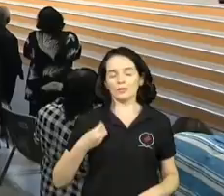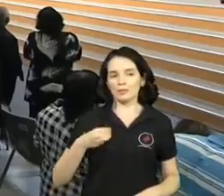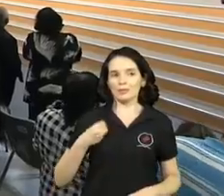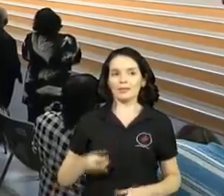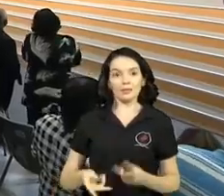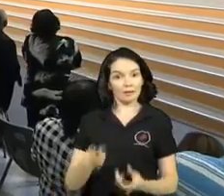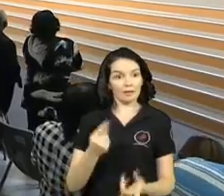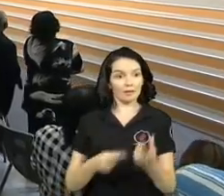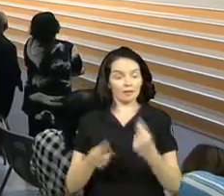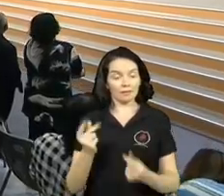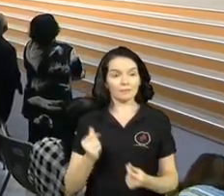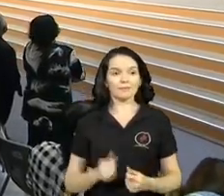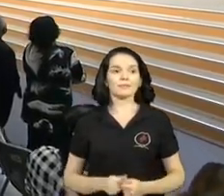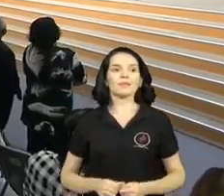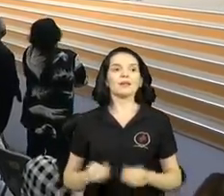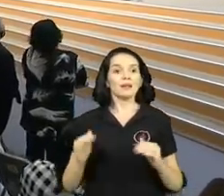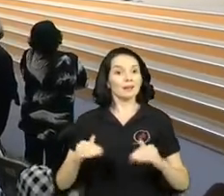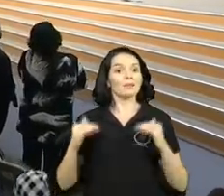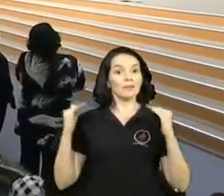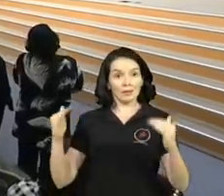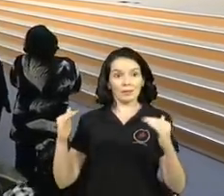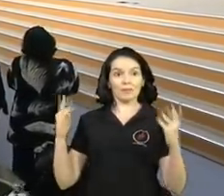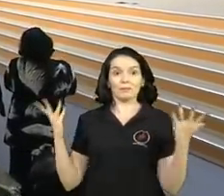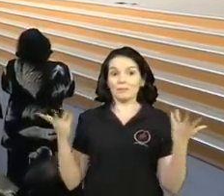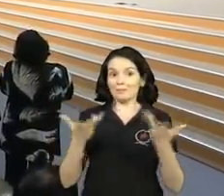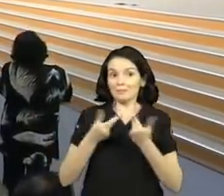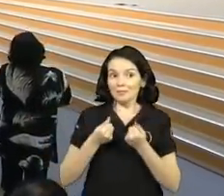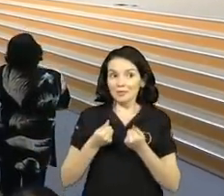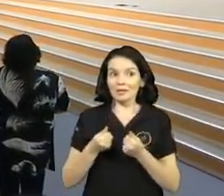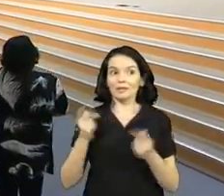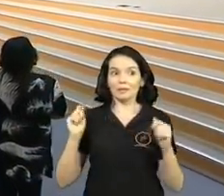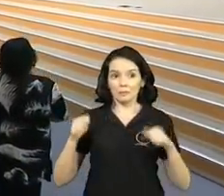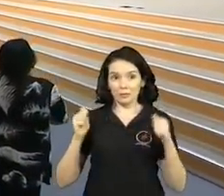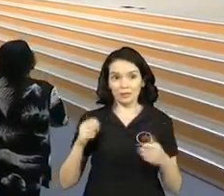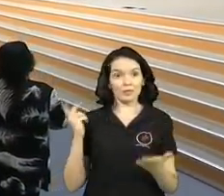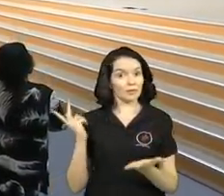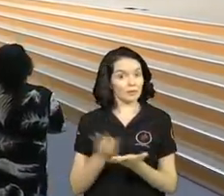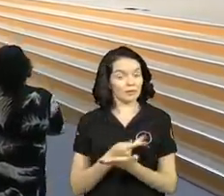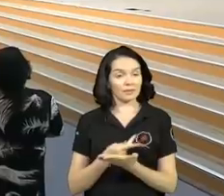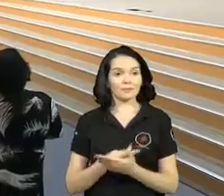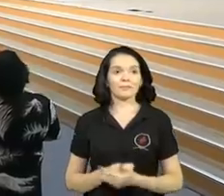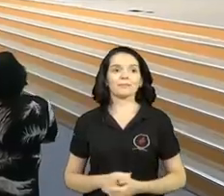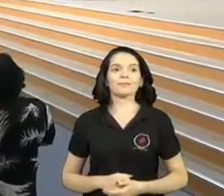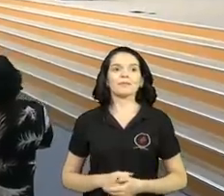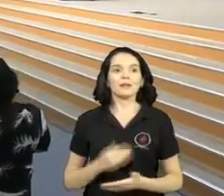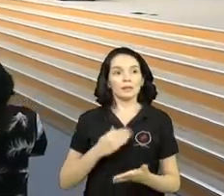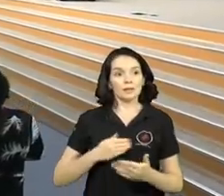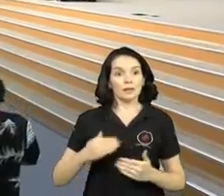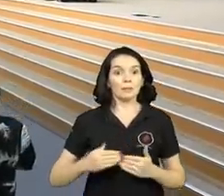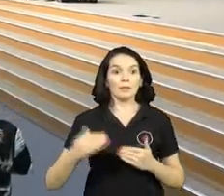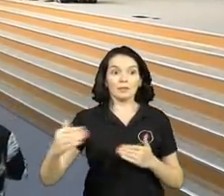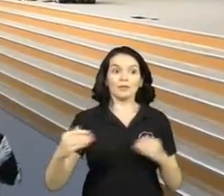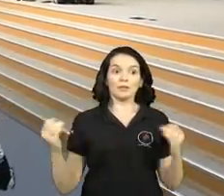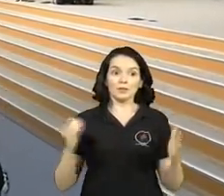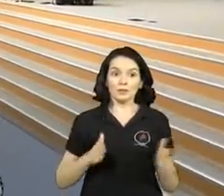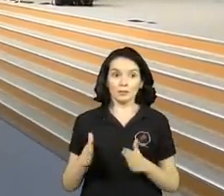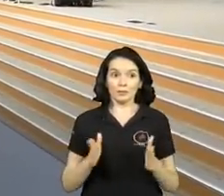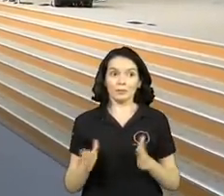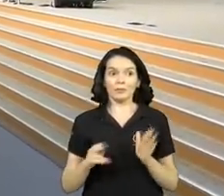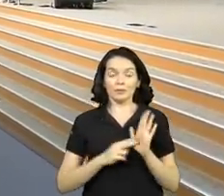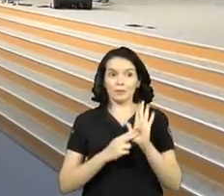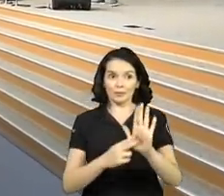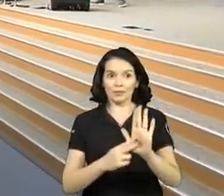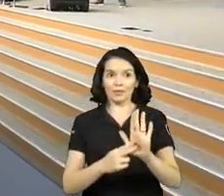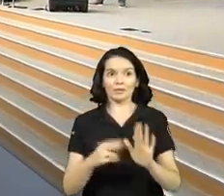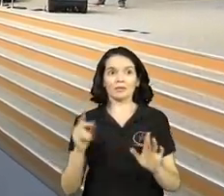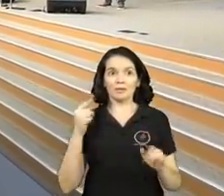Essa é a maior maravilha que pode acontecer. E a partir do momento que você reconhece que é um pecador,